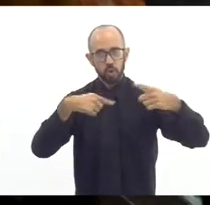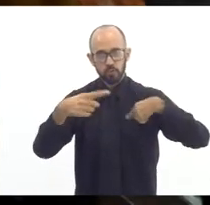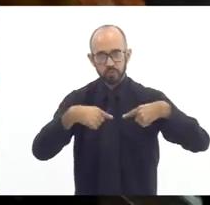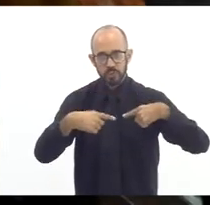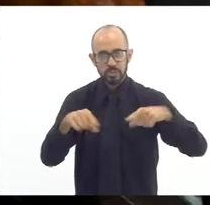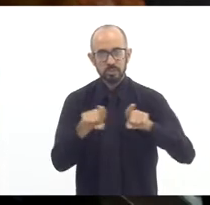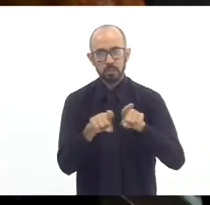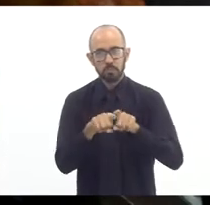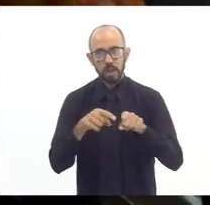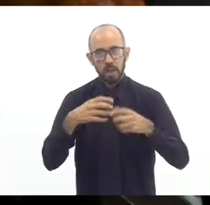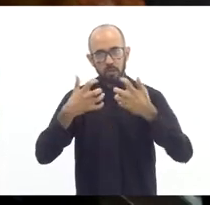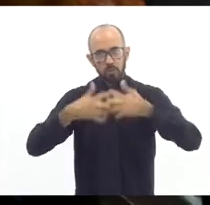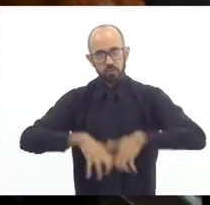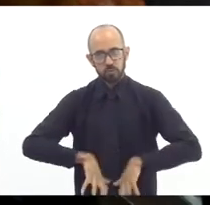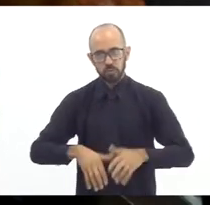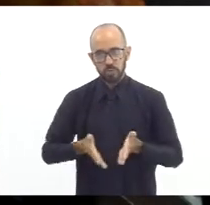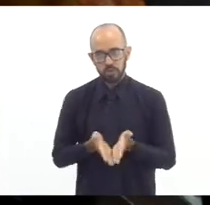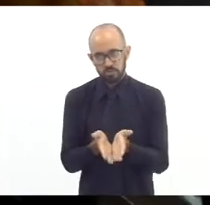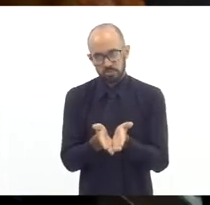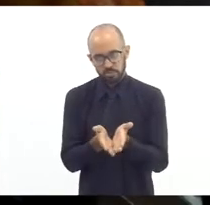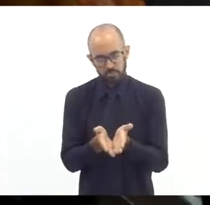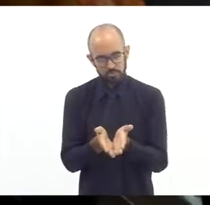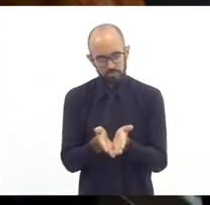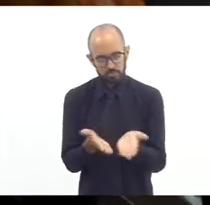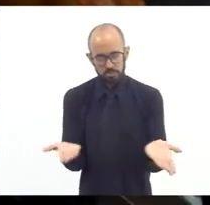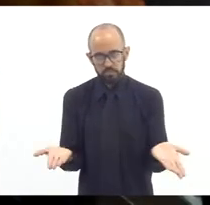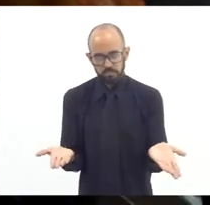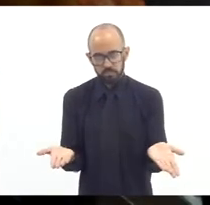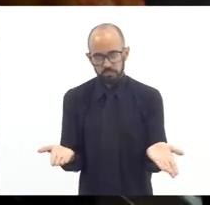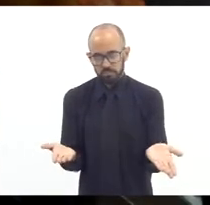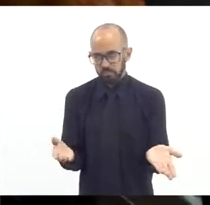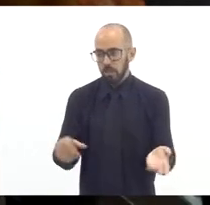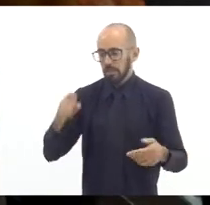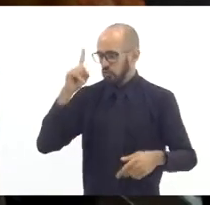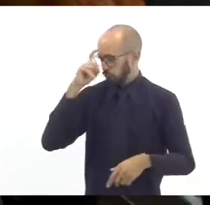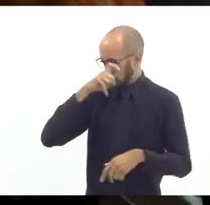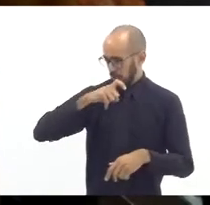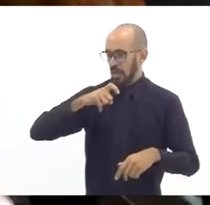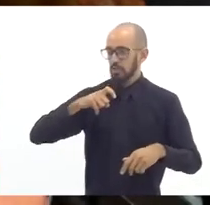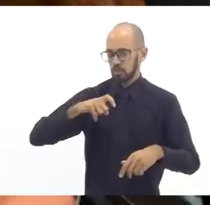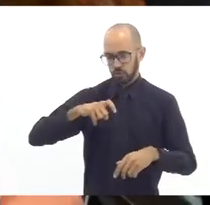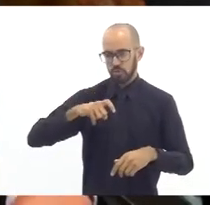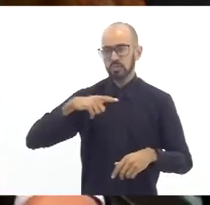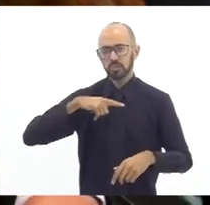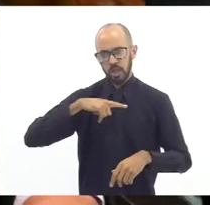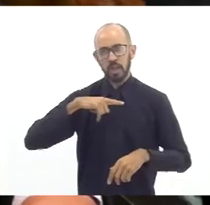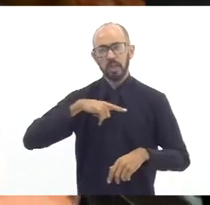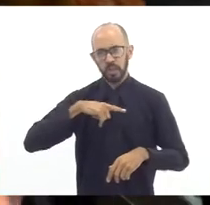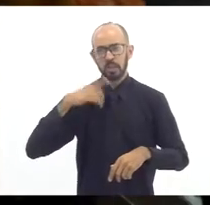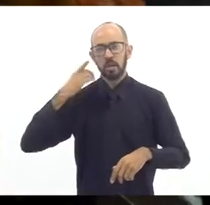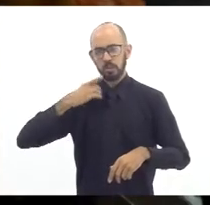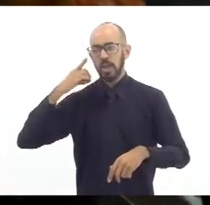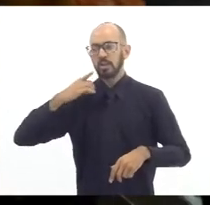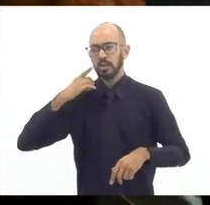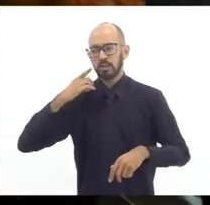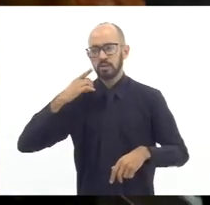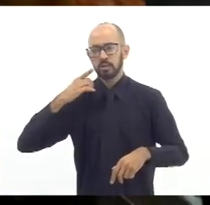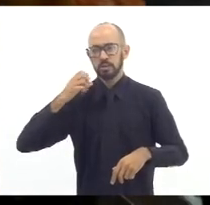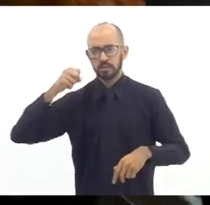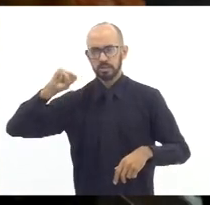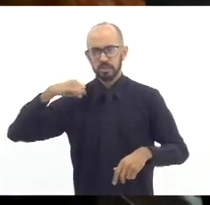das barcas. Enxuga gelo. É uma dificuldade tremenda, deputada. Eu vou confessar aos senhores. E, assim, se eu